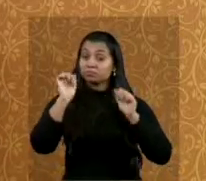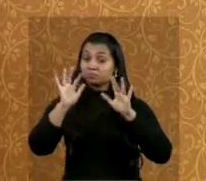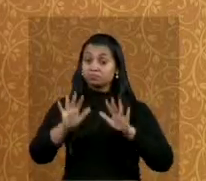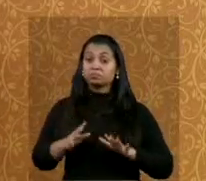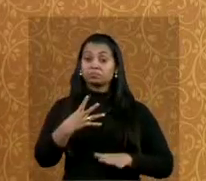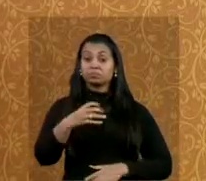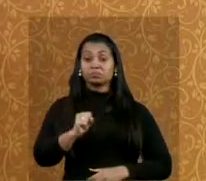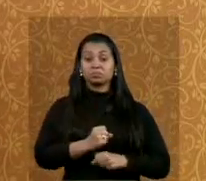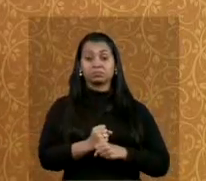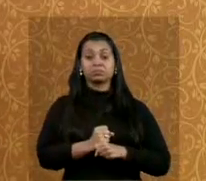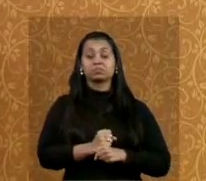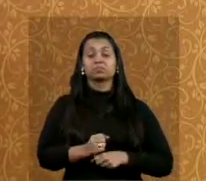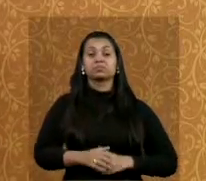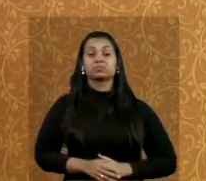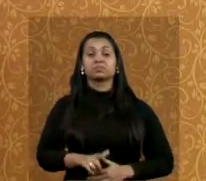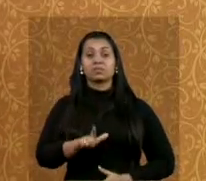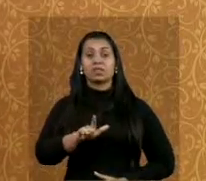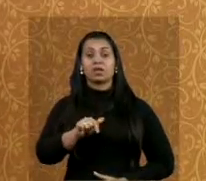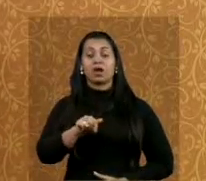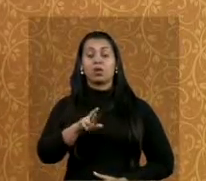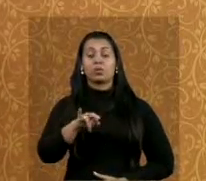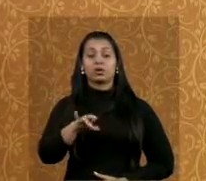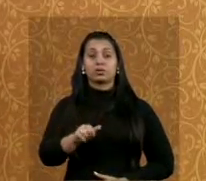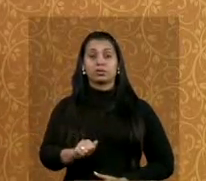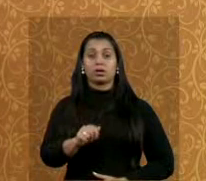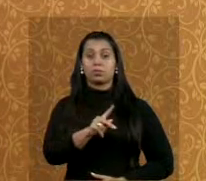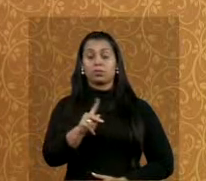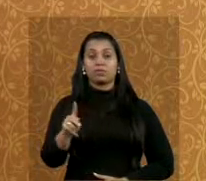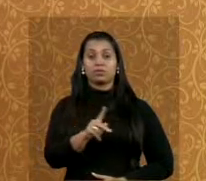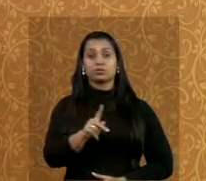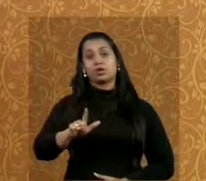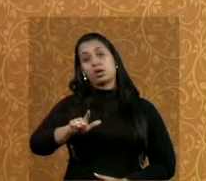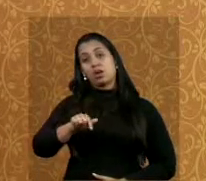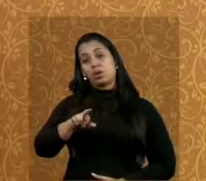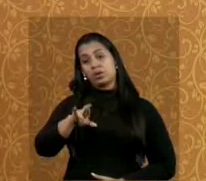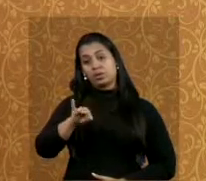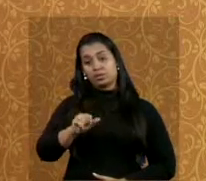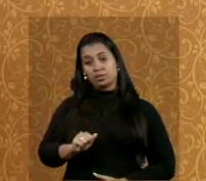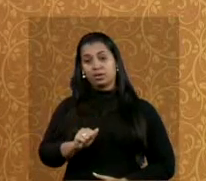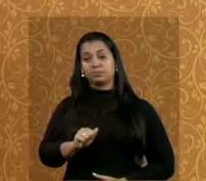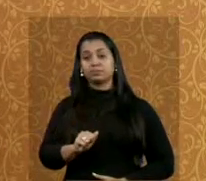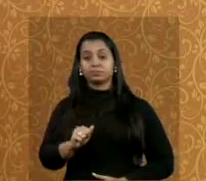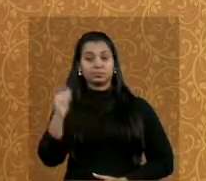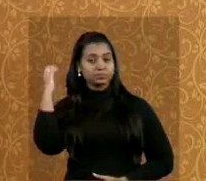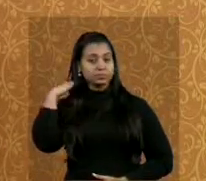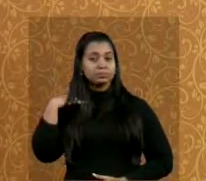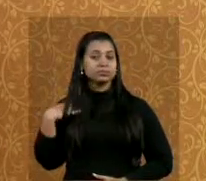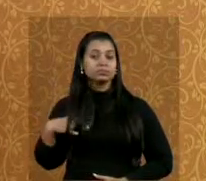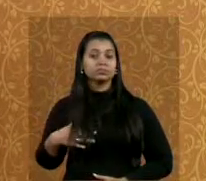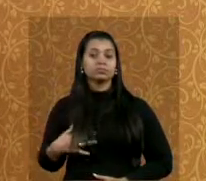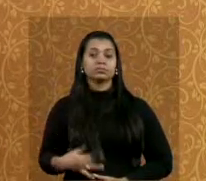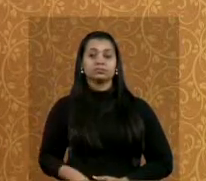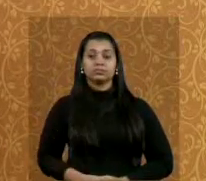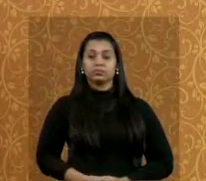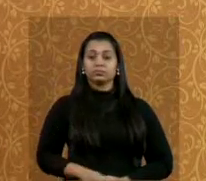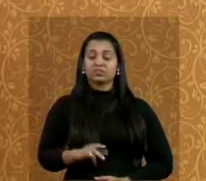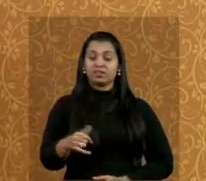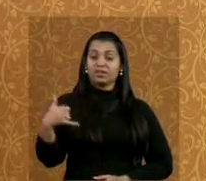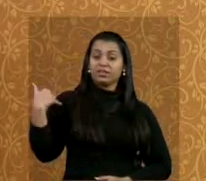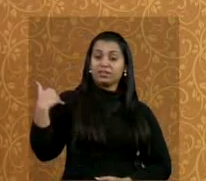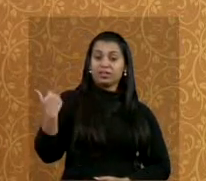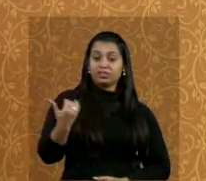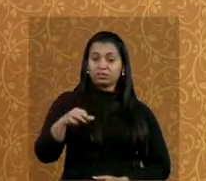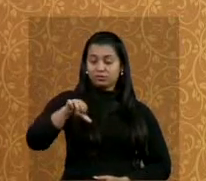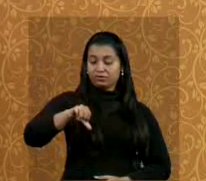minha mãezinha, Laurinda, professora Laurinda, que está a caminho de completar